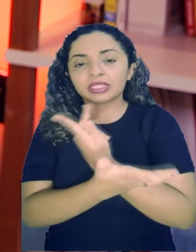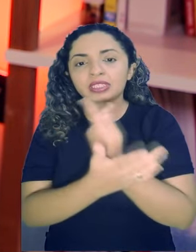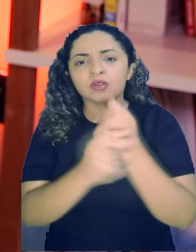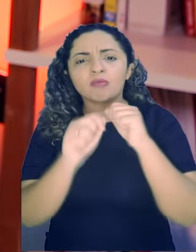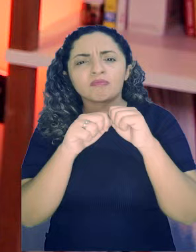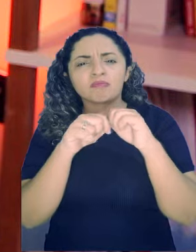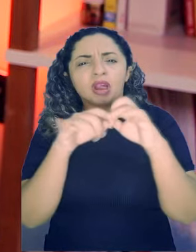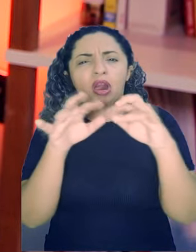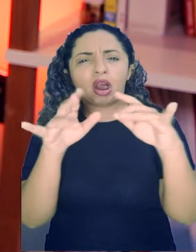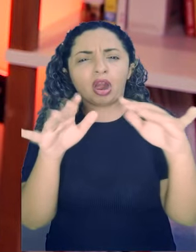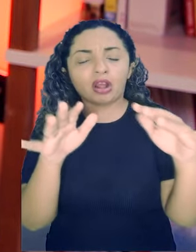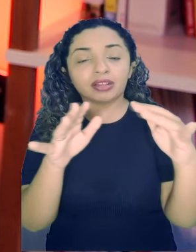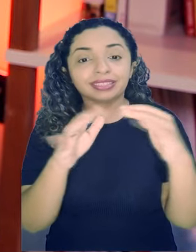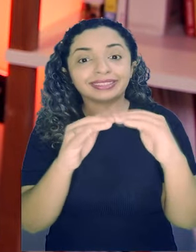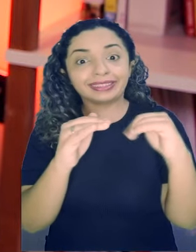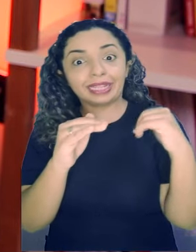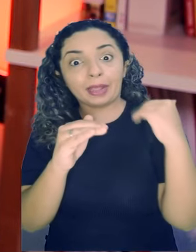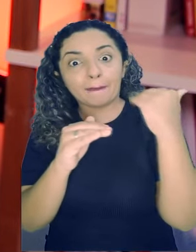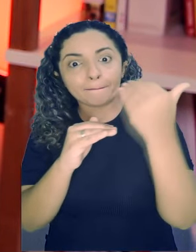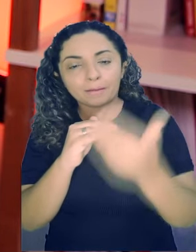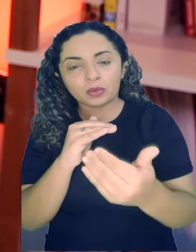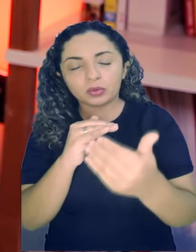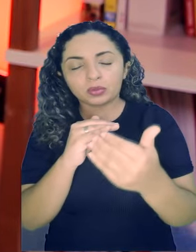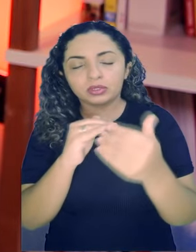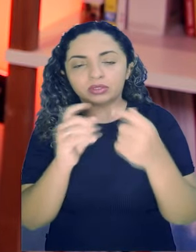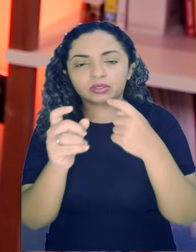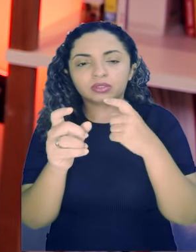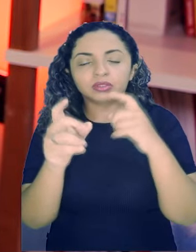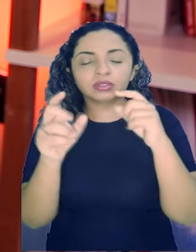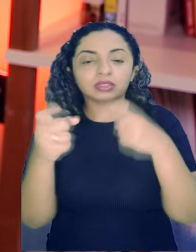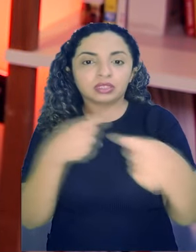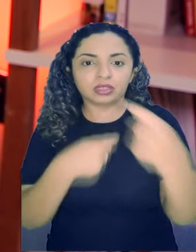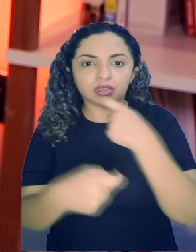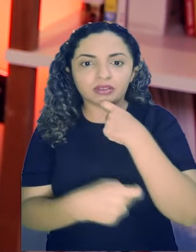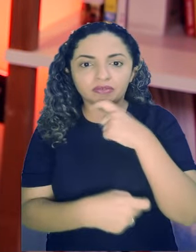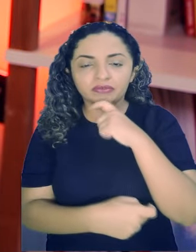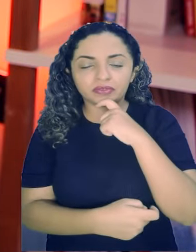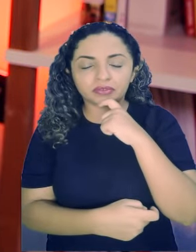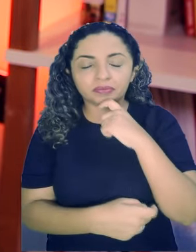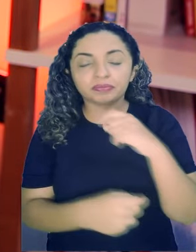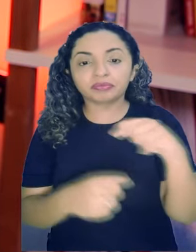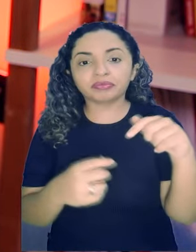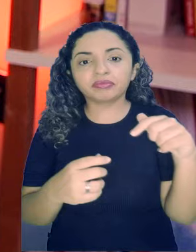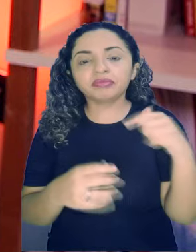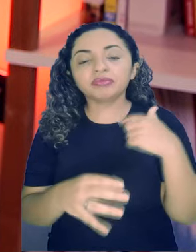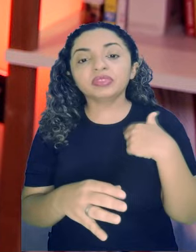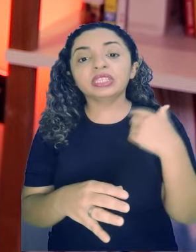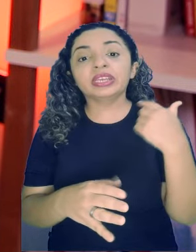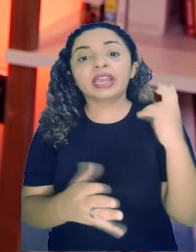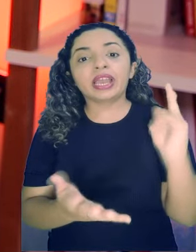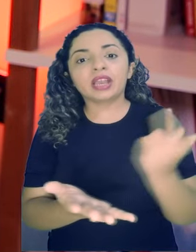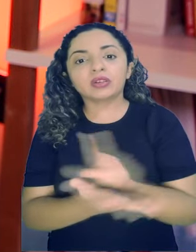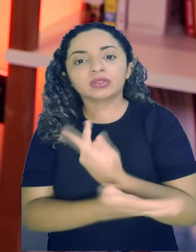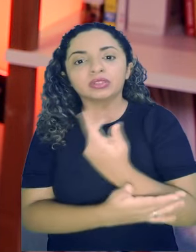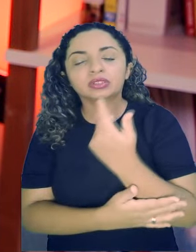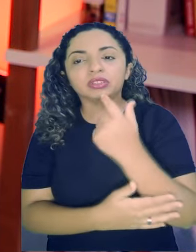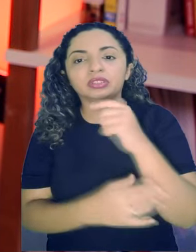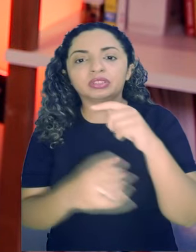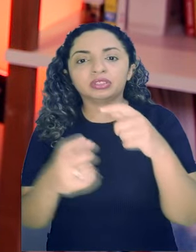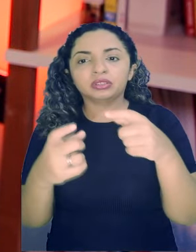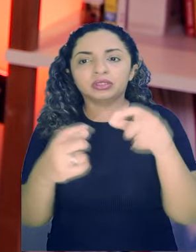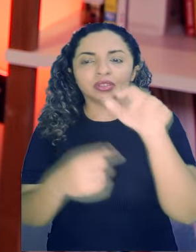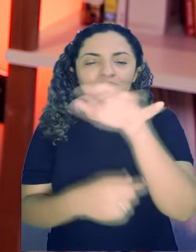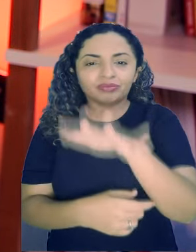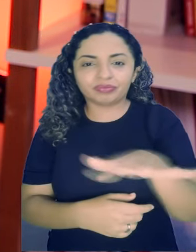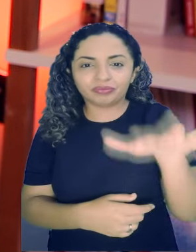holofote, e só voltou a ter seus holofotes no mundo ocidental de maneira mais atenciosa quando aconteceu o 11 de